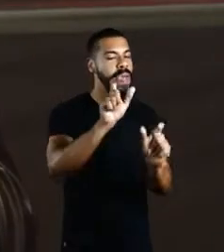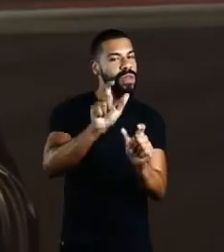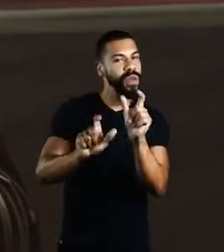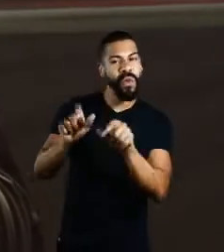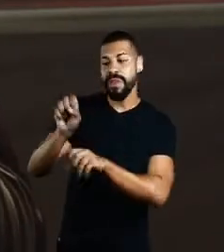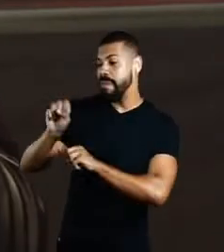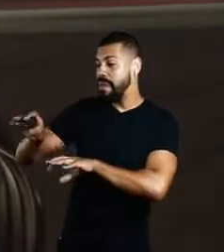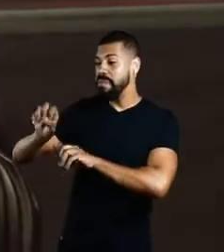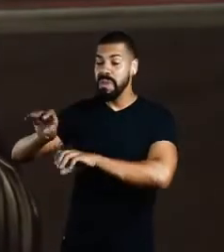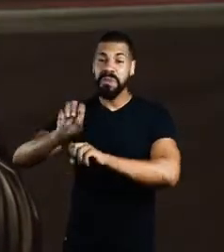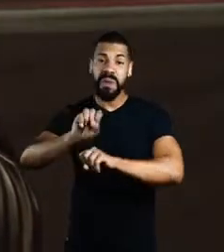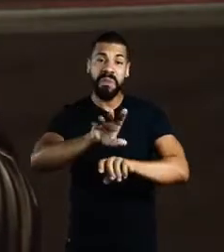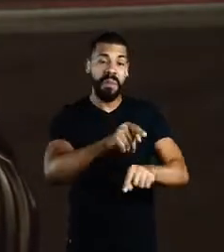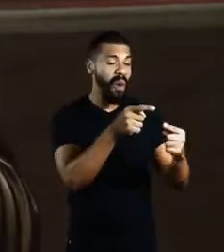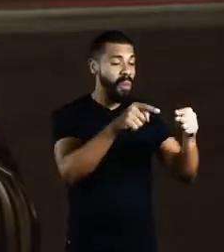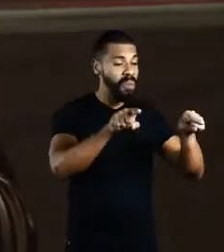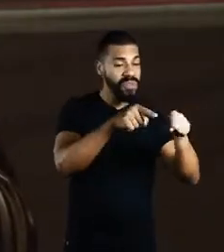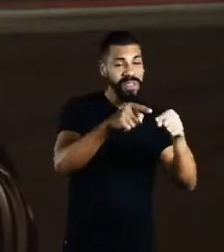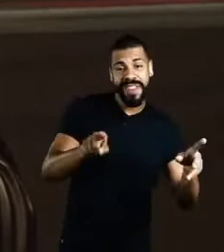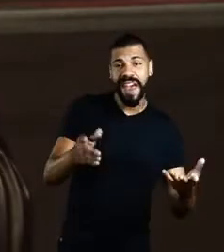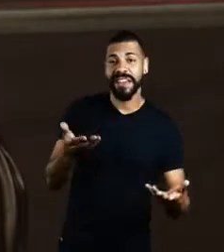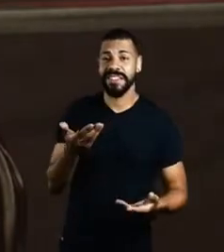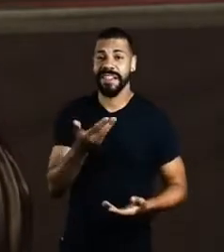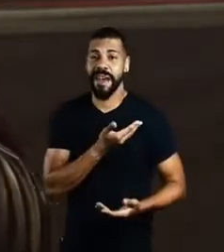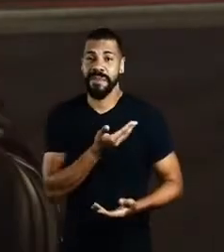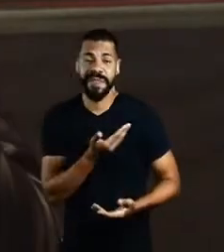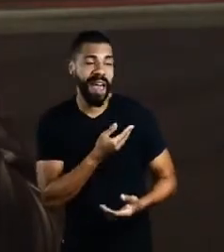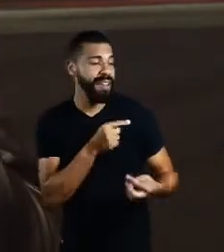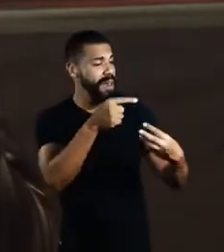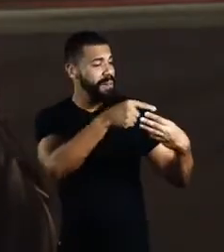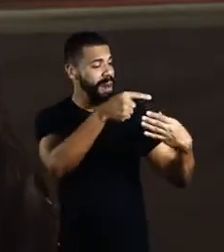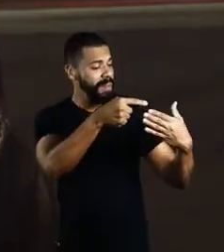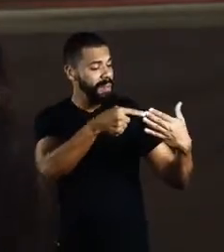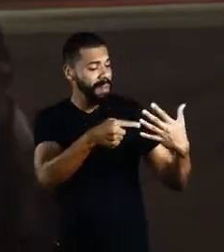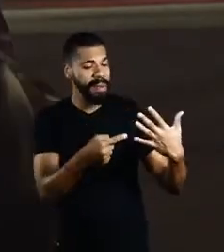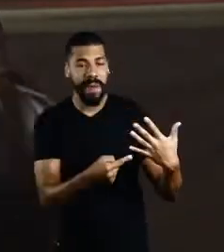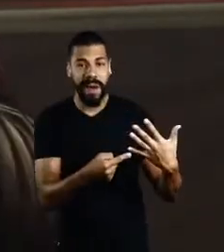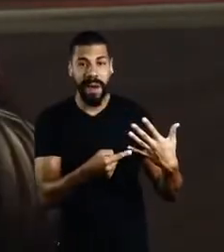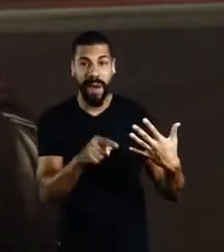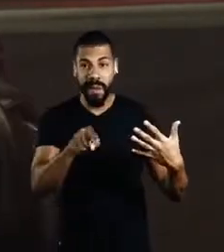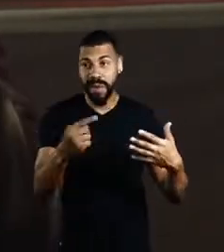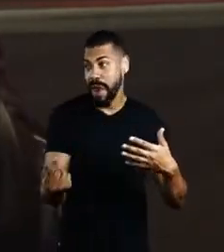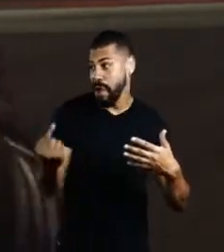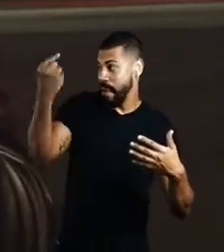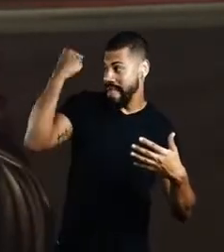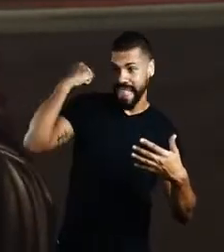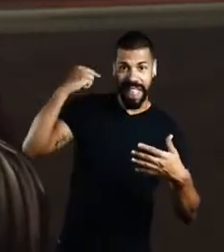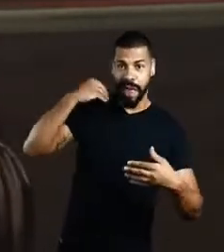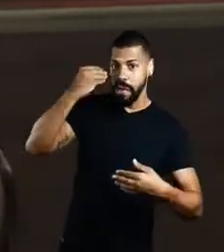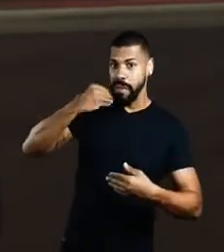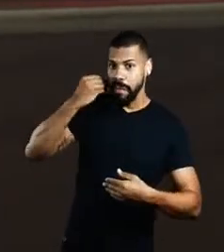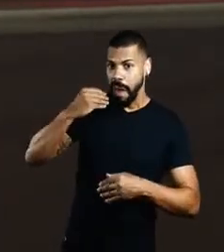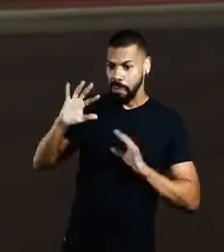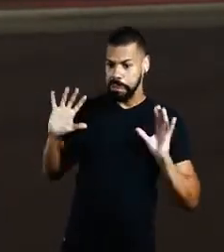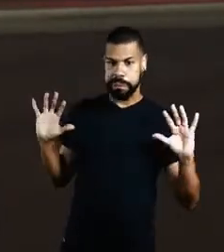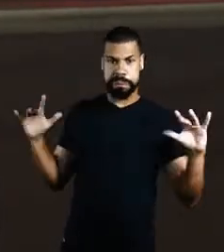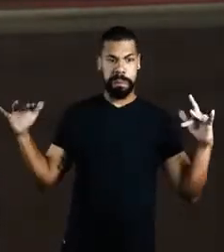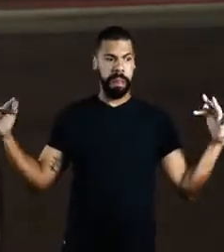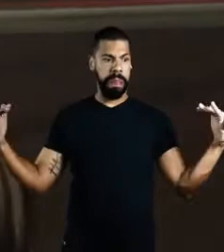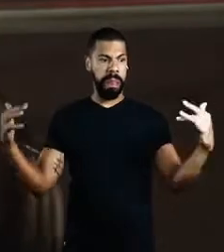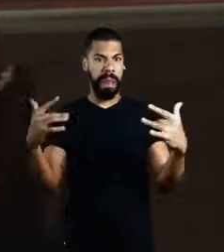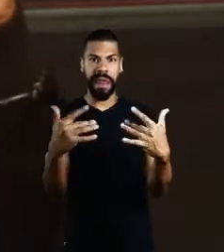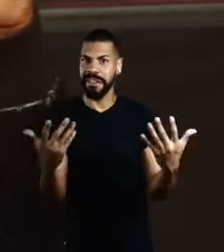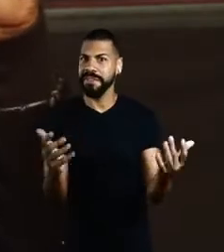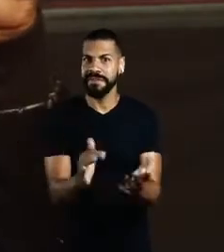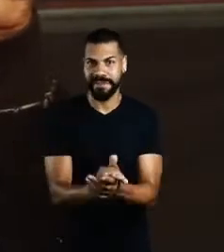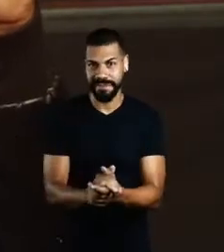certo? Musicalidade, amizade, porque vocês geriam, mano, uma multidão. Porque se falasse assim, vamos quebrar tudo, a rapaziada quebrava.